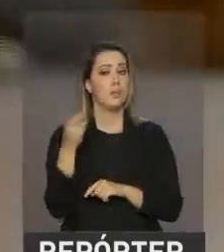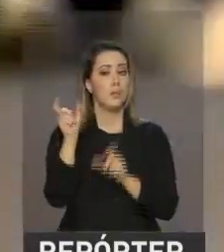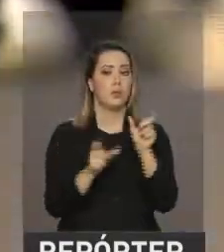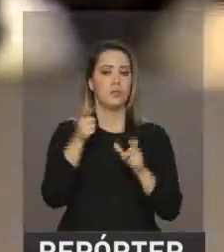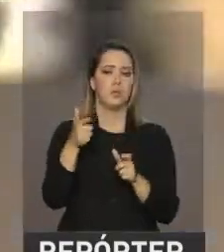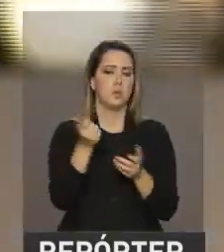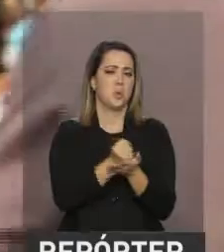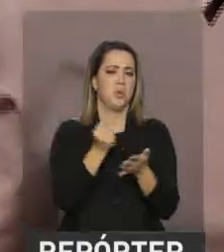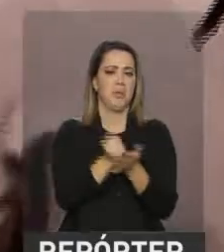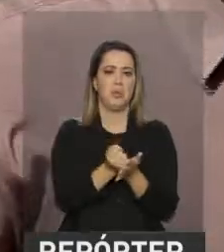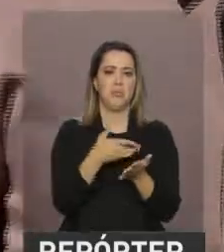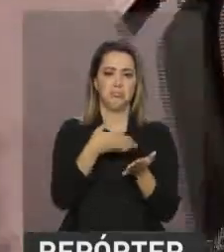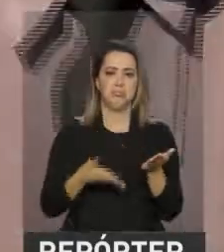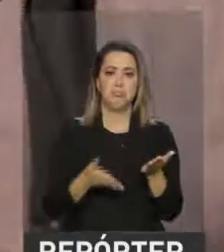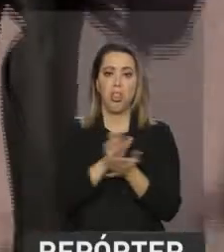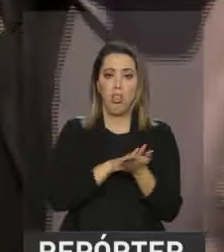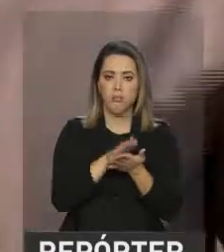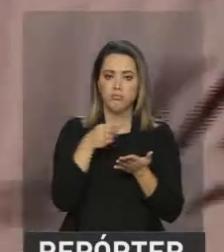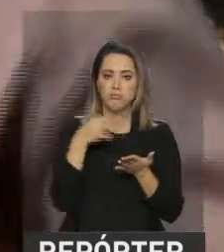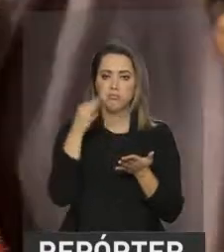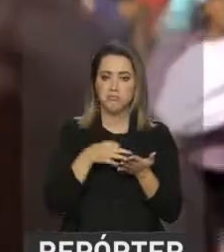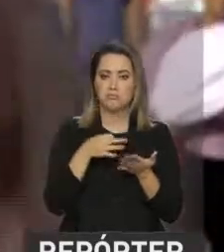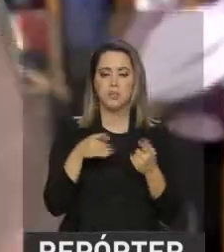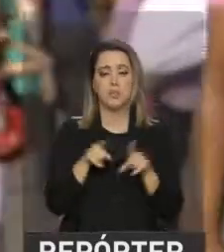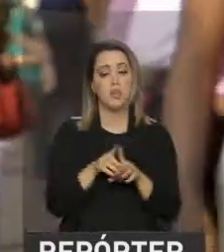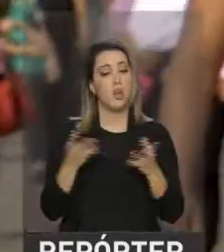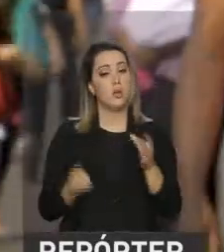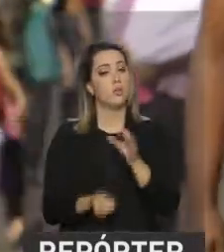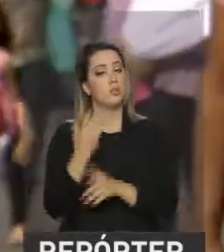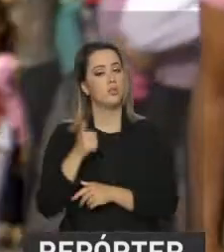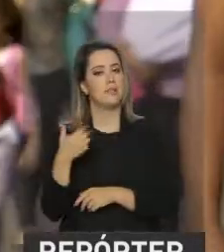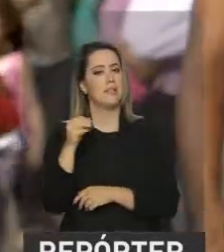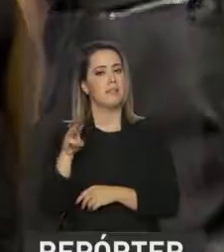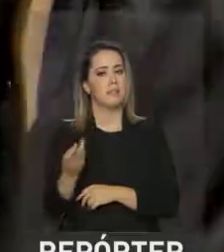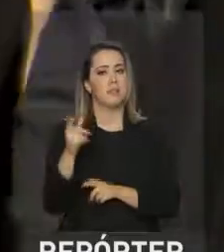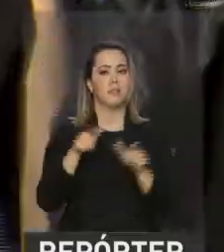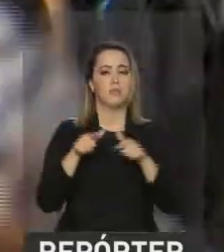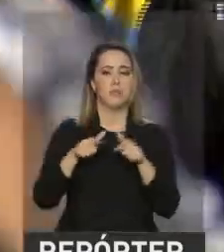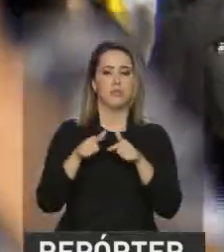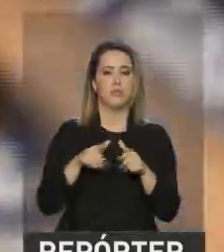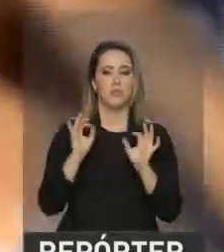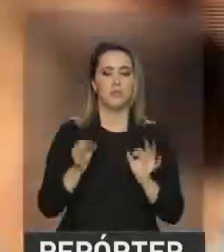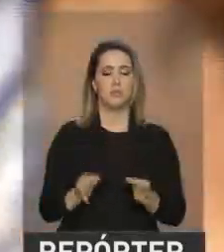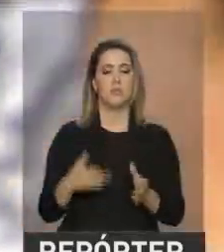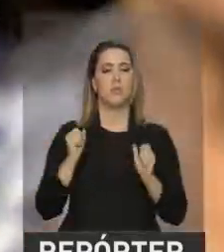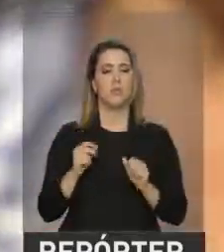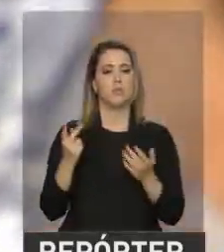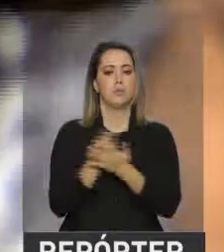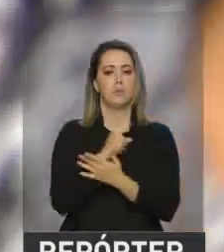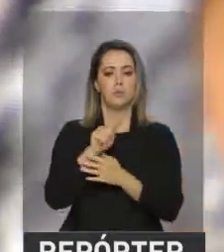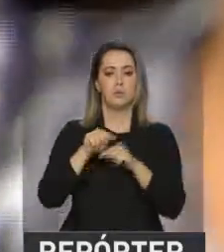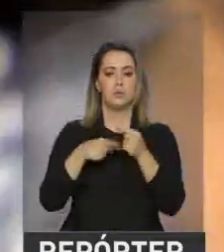assinada e quer com a nova legislação criar mais de 10 milhões de empregos formais algo que pode se tornar realidade